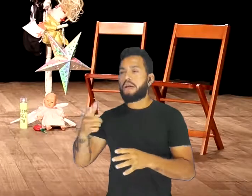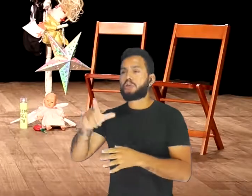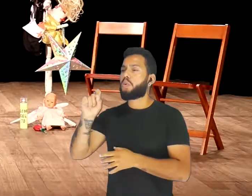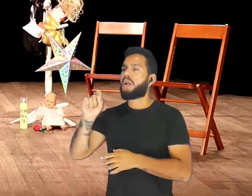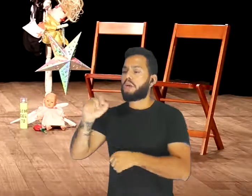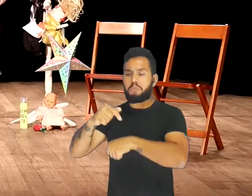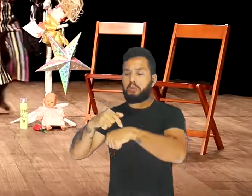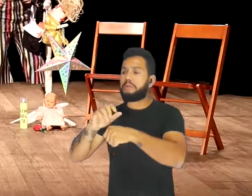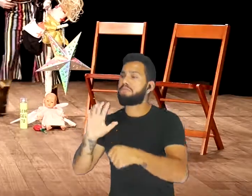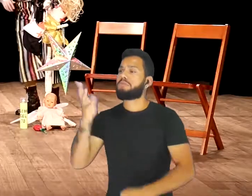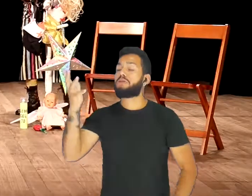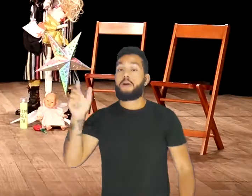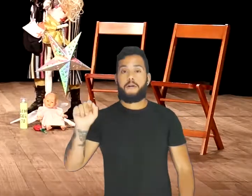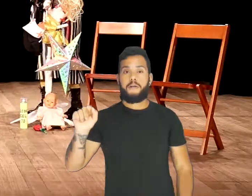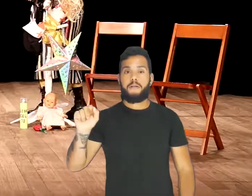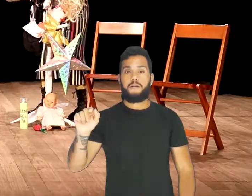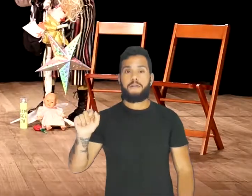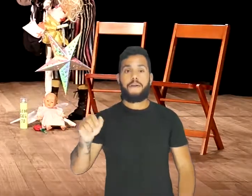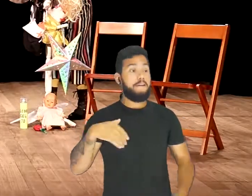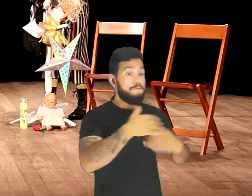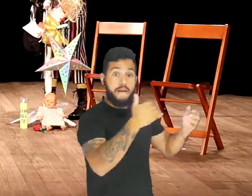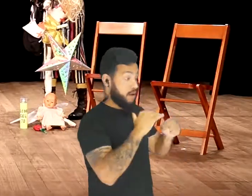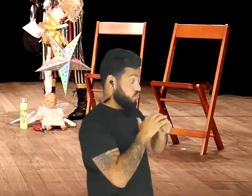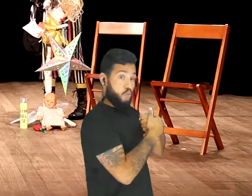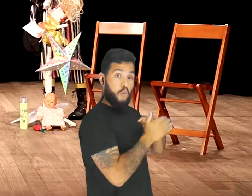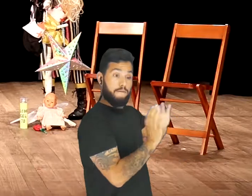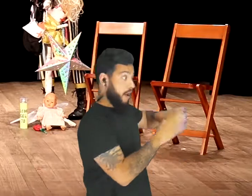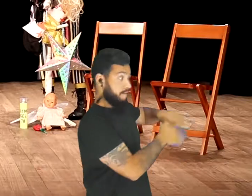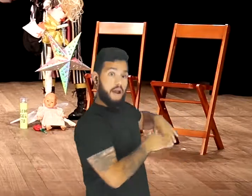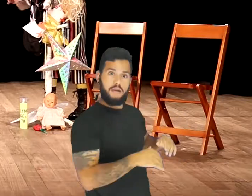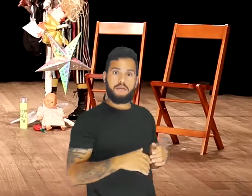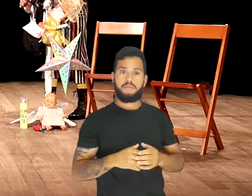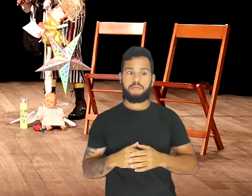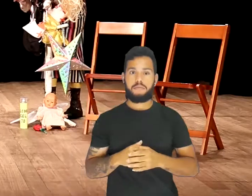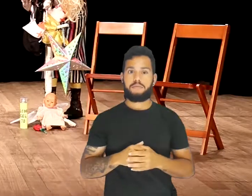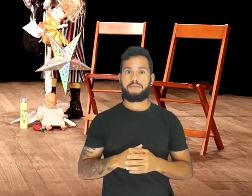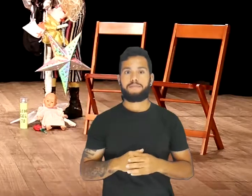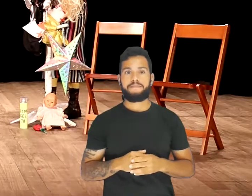escolher uma situação pra nós. Fica lá atrás, se esconde. Um lugar. Se esconde.